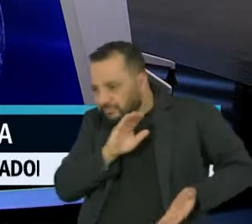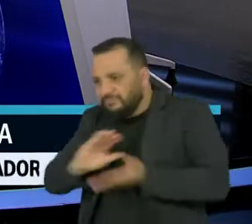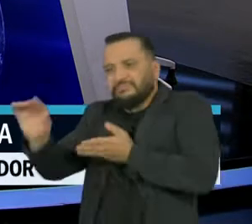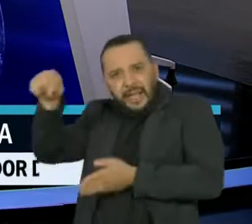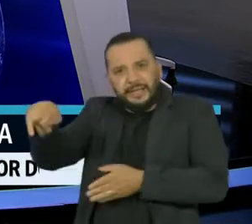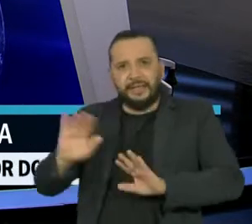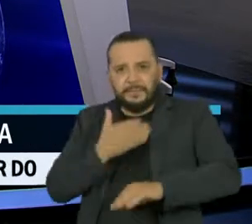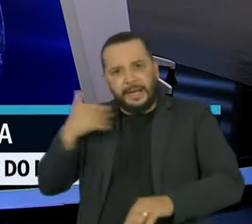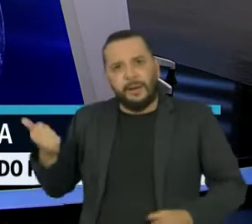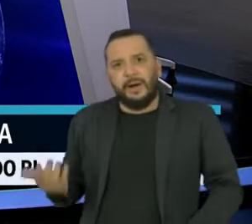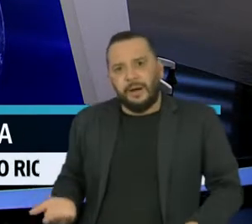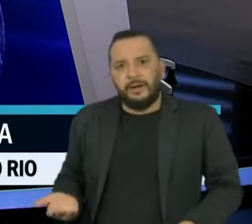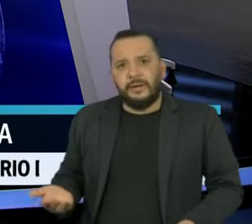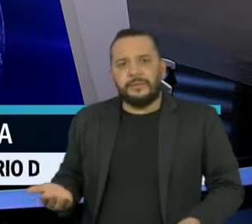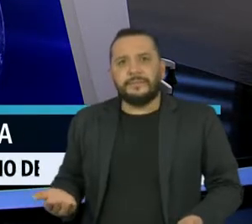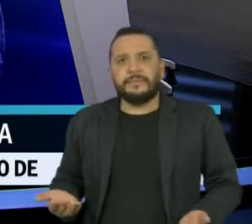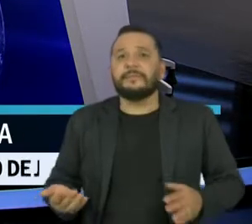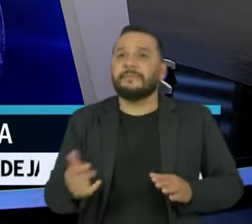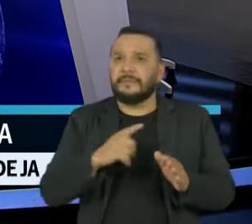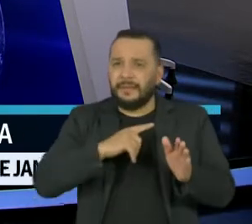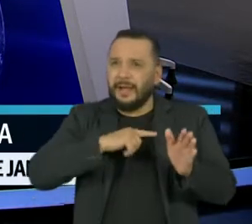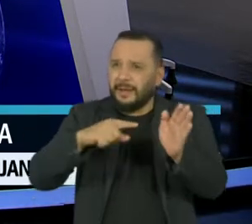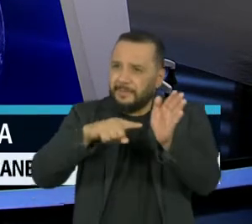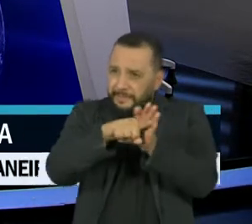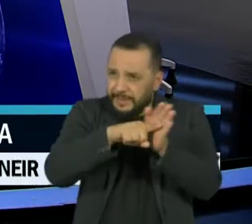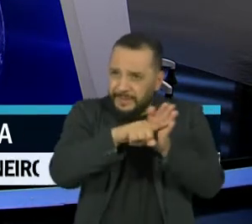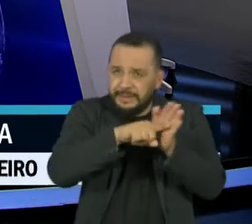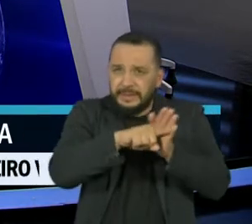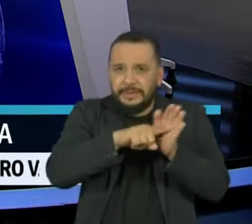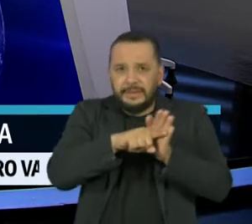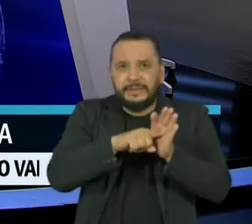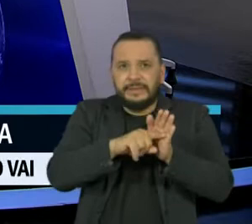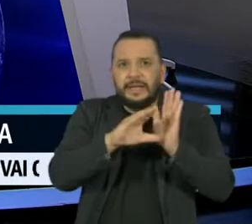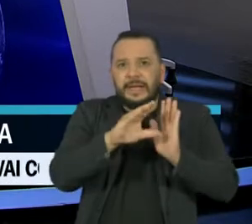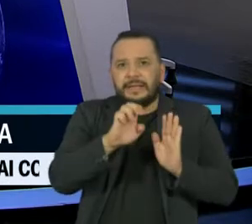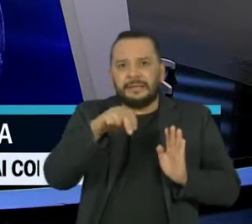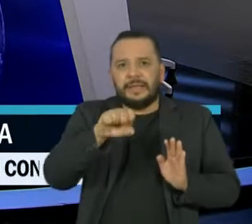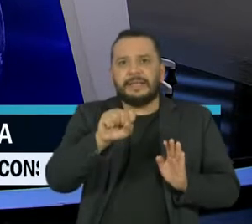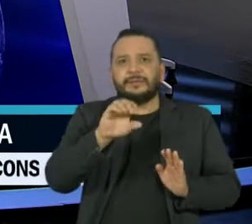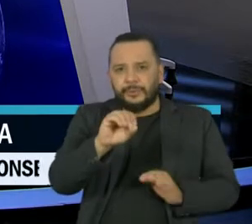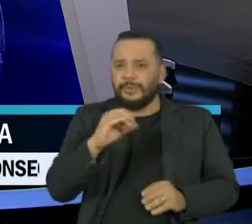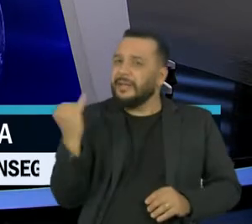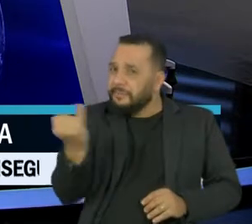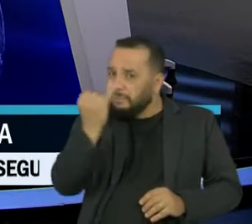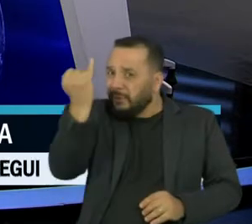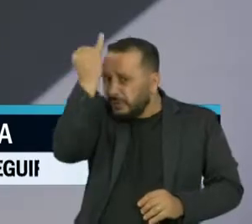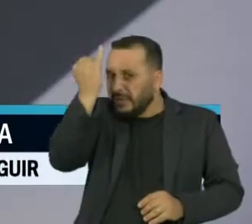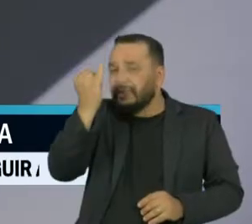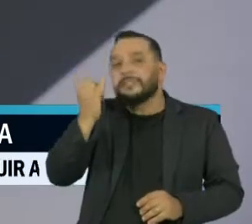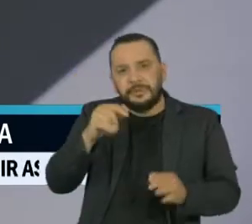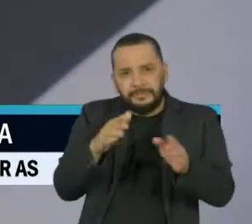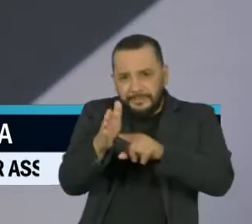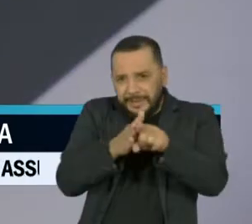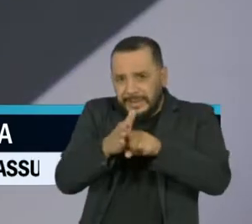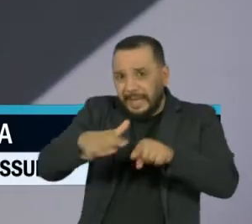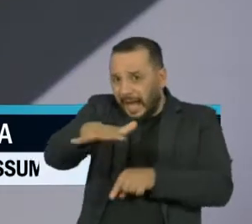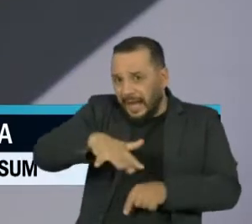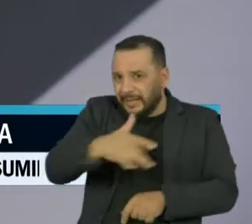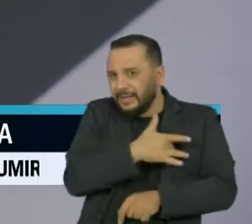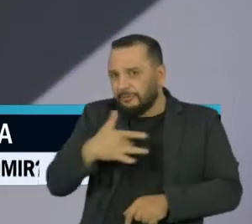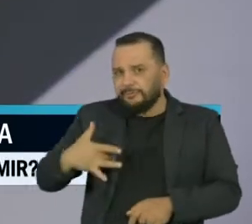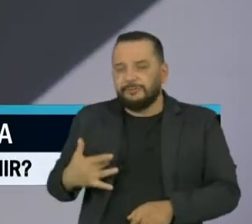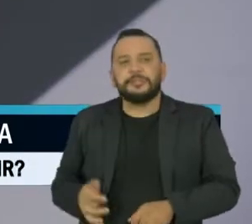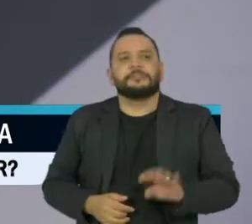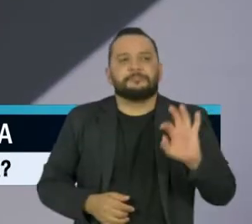importante dr carlos mapear os rumos né os investimentos para a saúde sem dúvida nenhuma